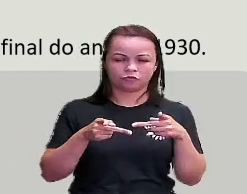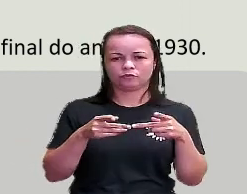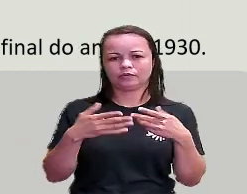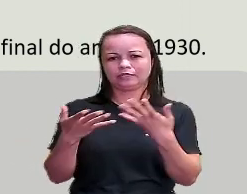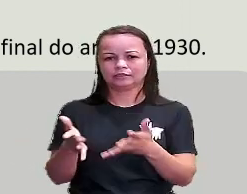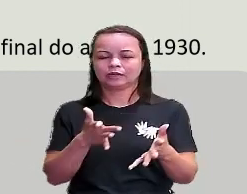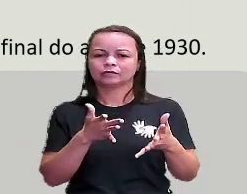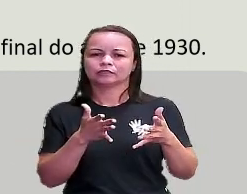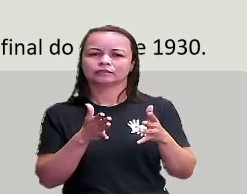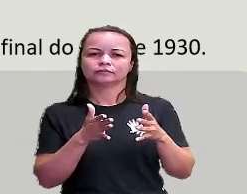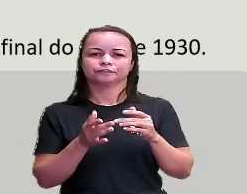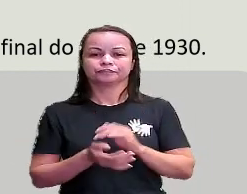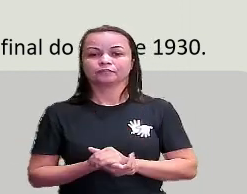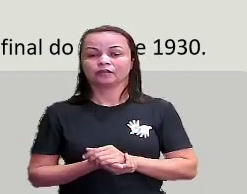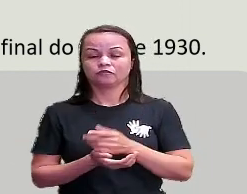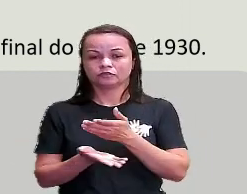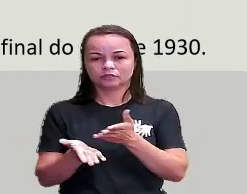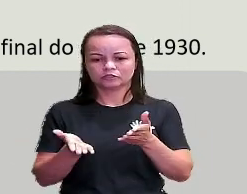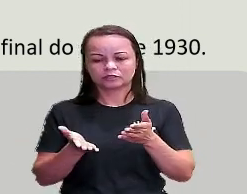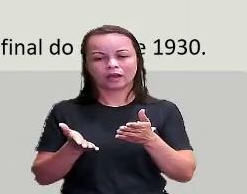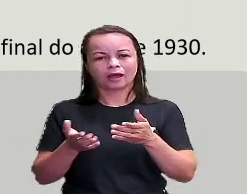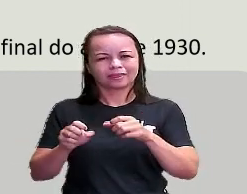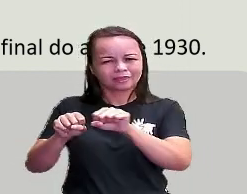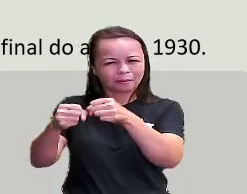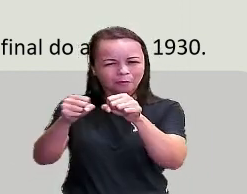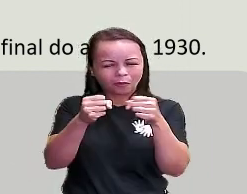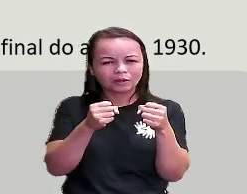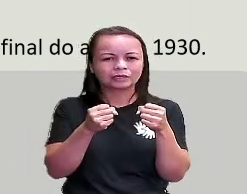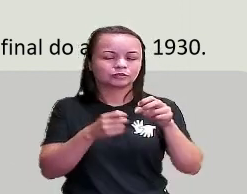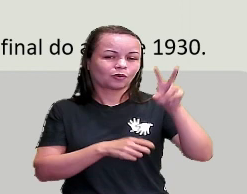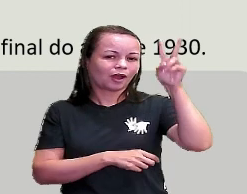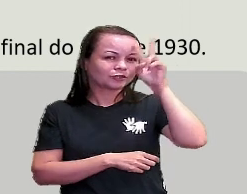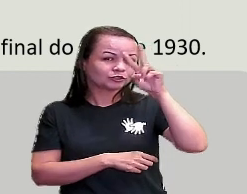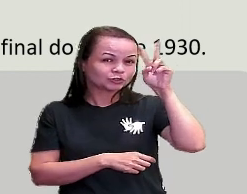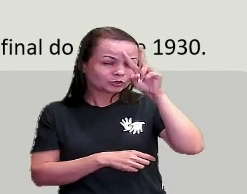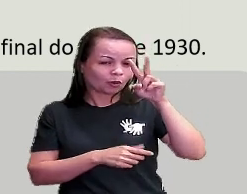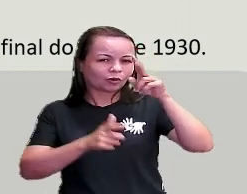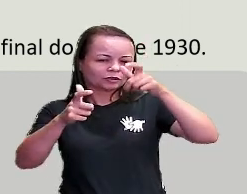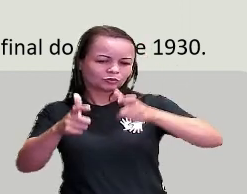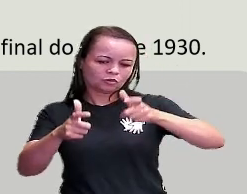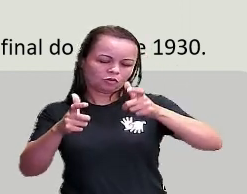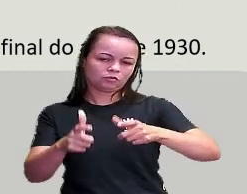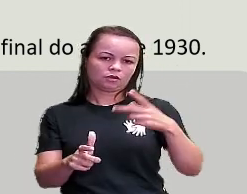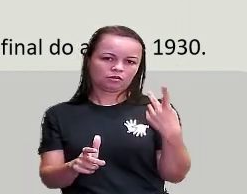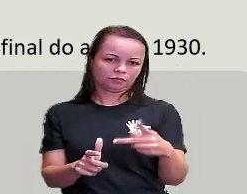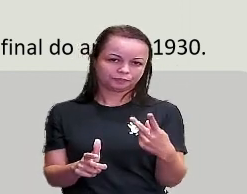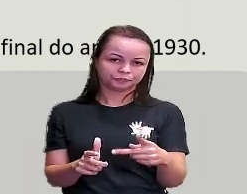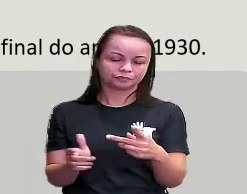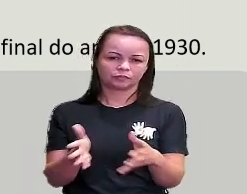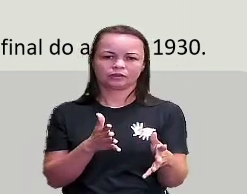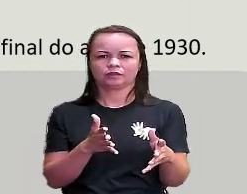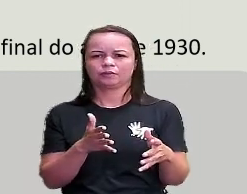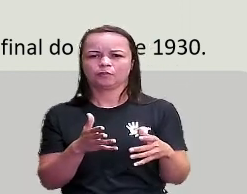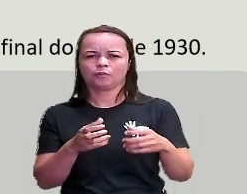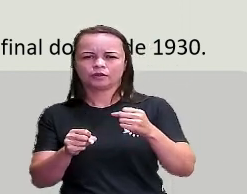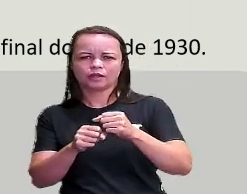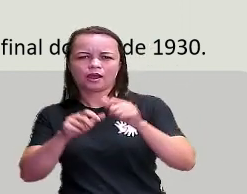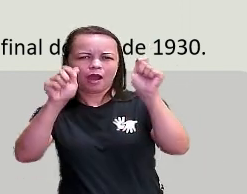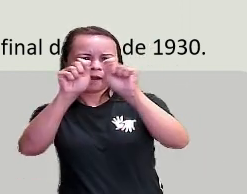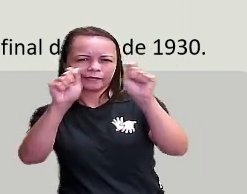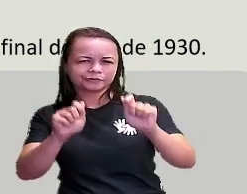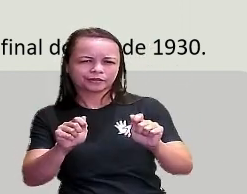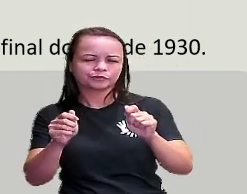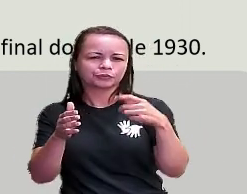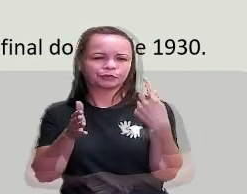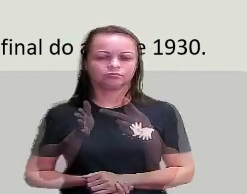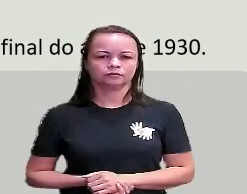demolindo você está demolindo a história local. Você demole a arquitetura, que foi, como